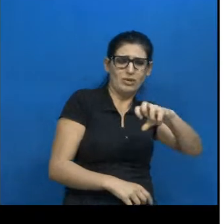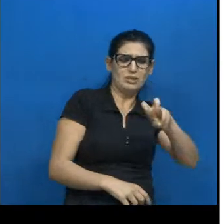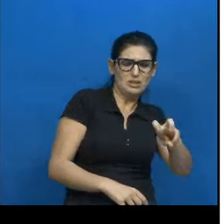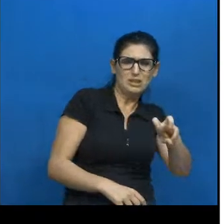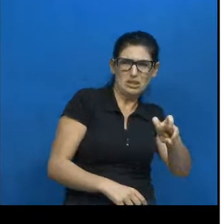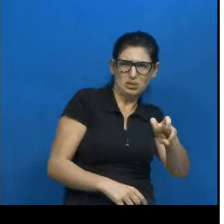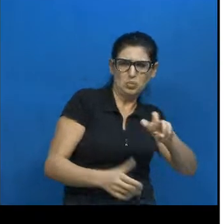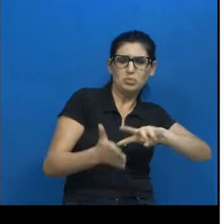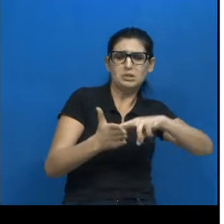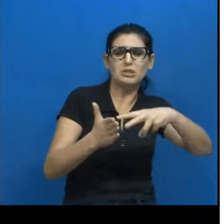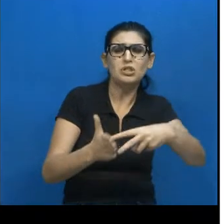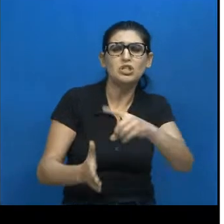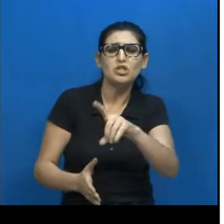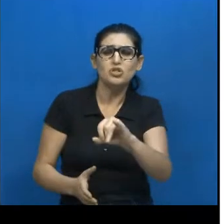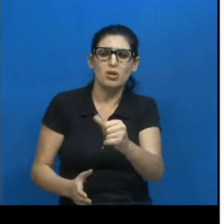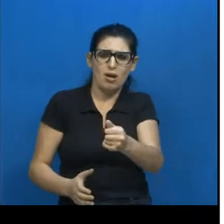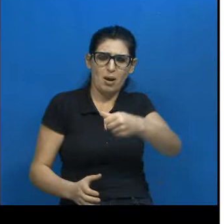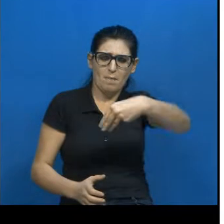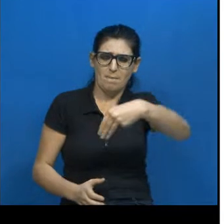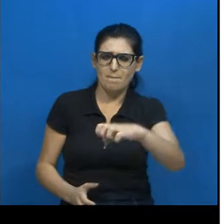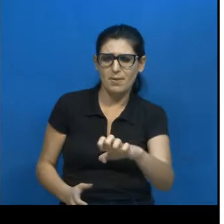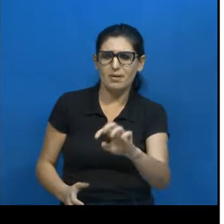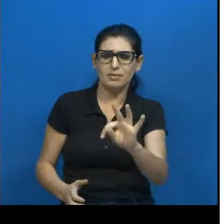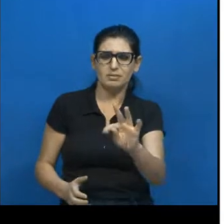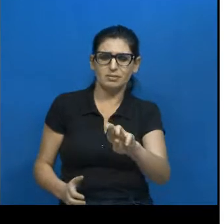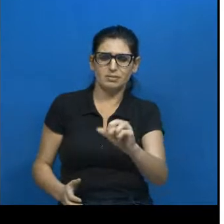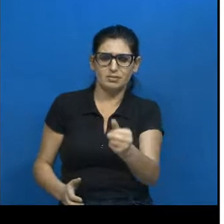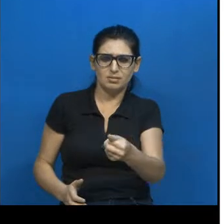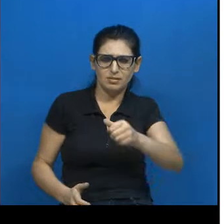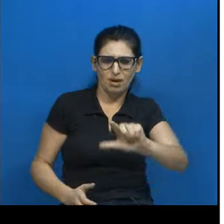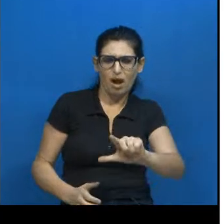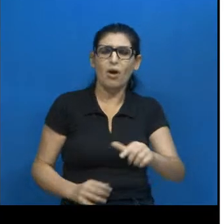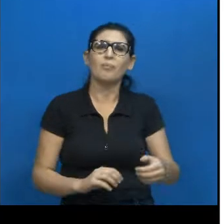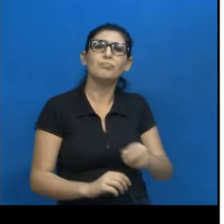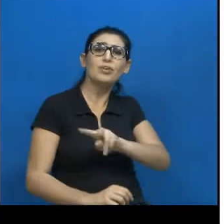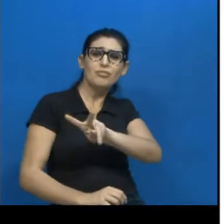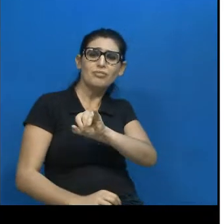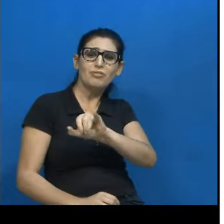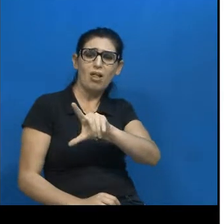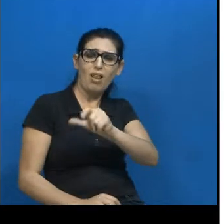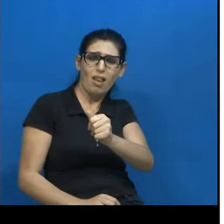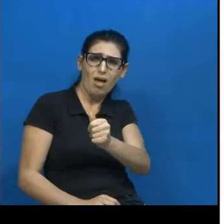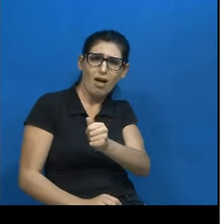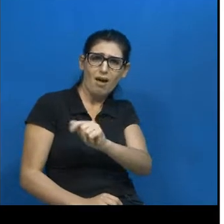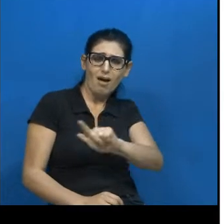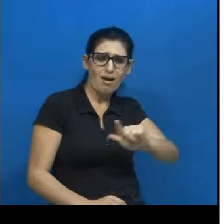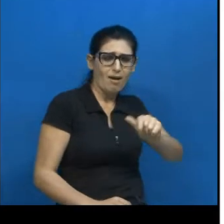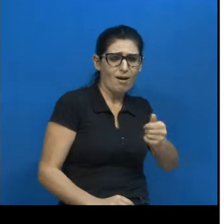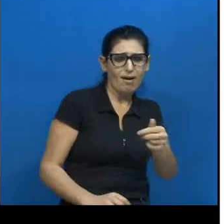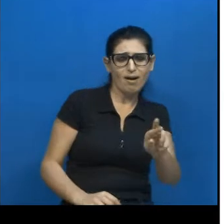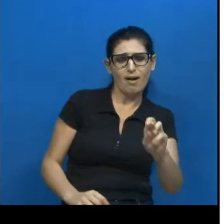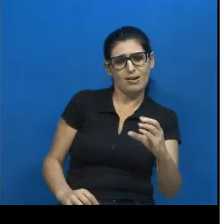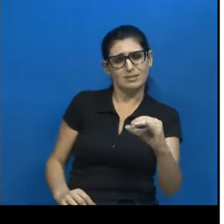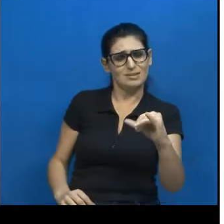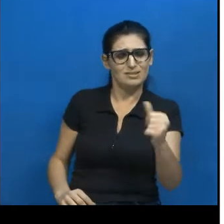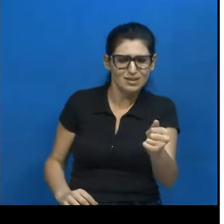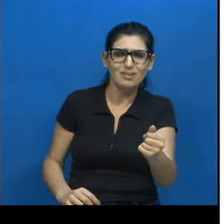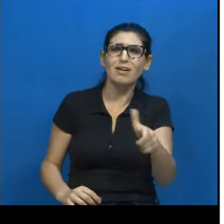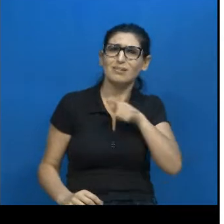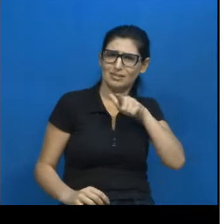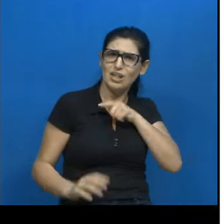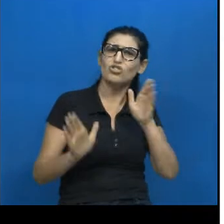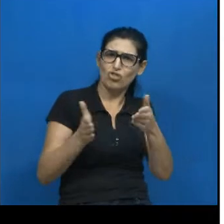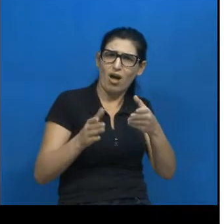de linha diametral, vocês podem ver assim, aquela linha, a linha do Vila Garcia, que já existe, ela vai também lá para o Pedramar.